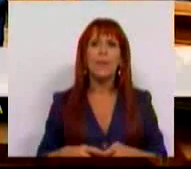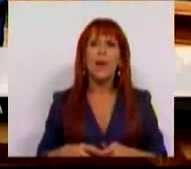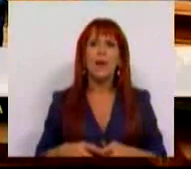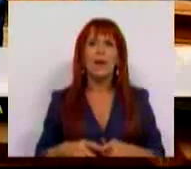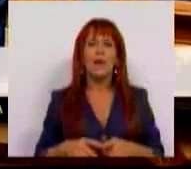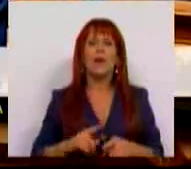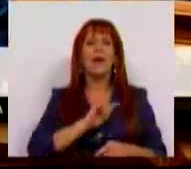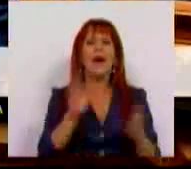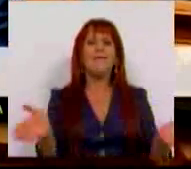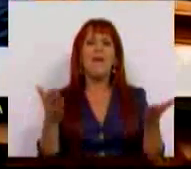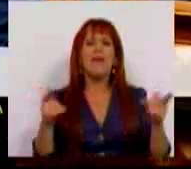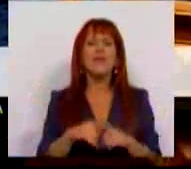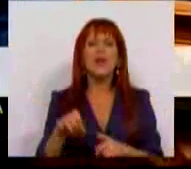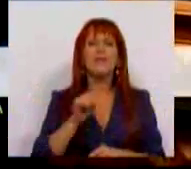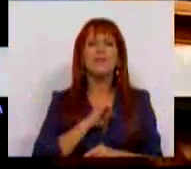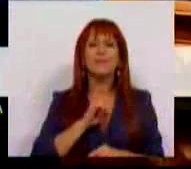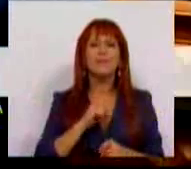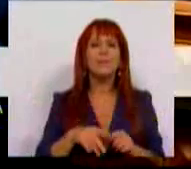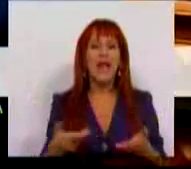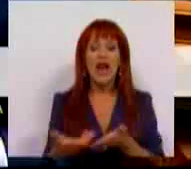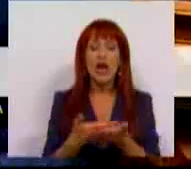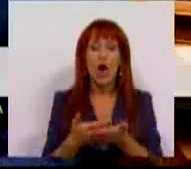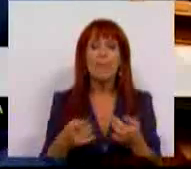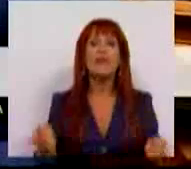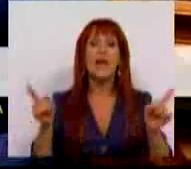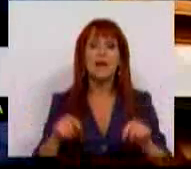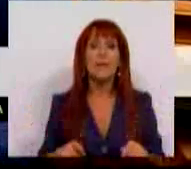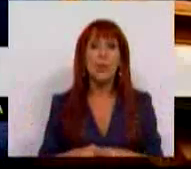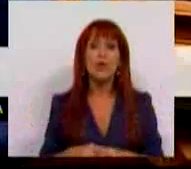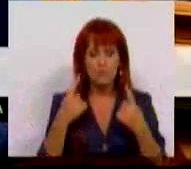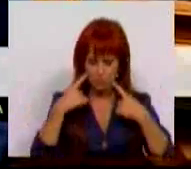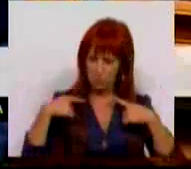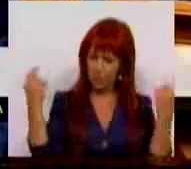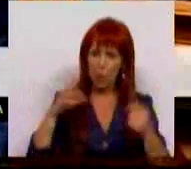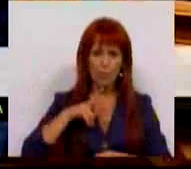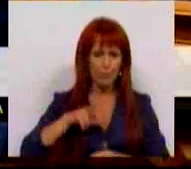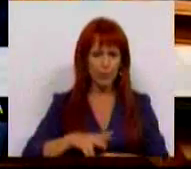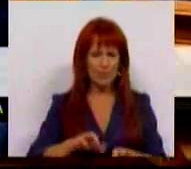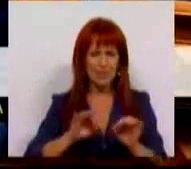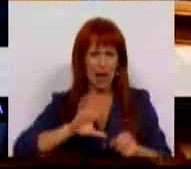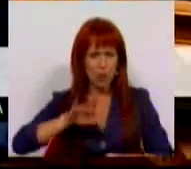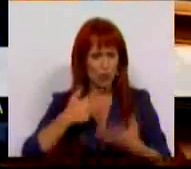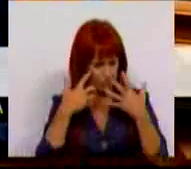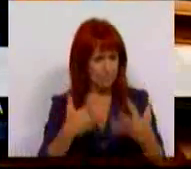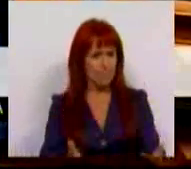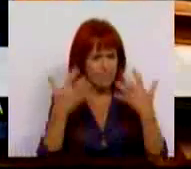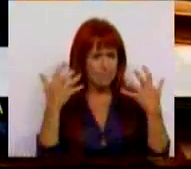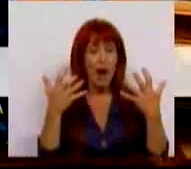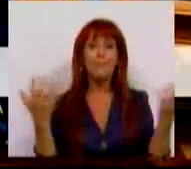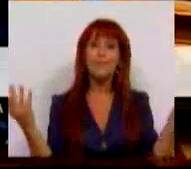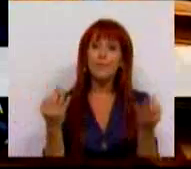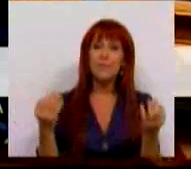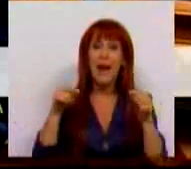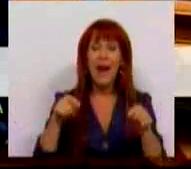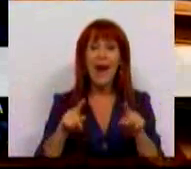para potenciar a nossa economia e também para a afirmação do nosso país no mundo. Claro